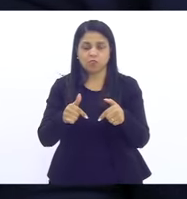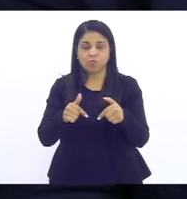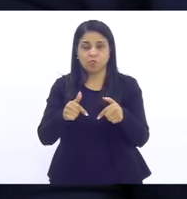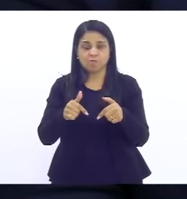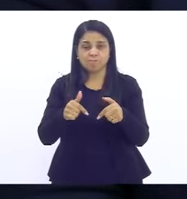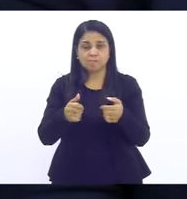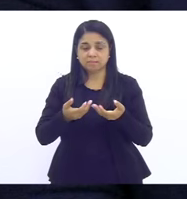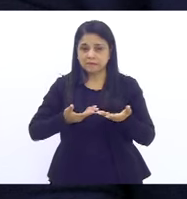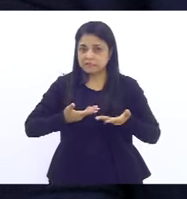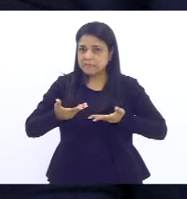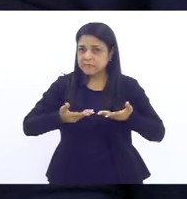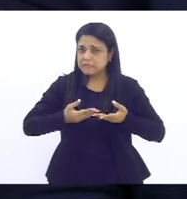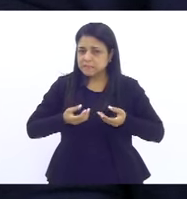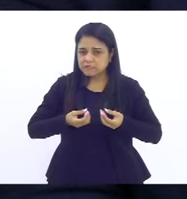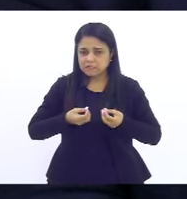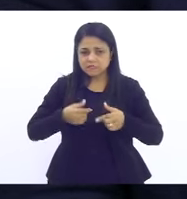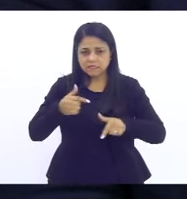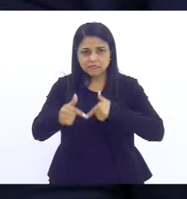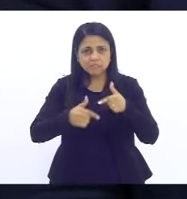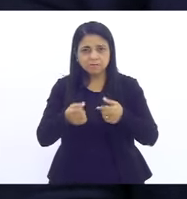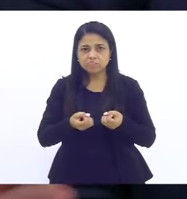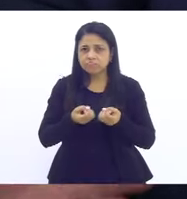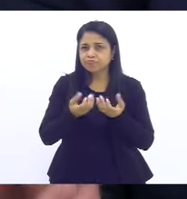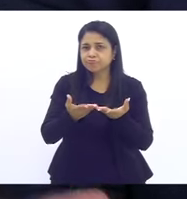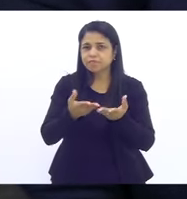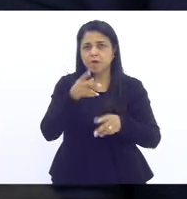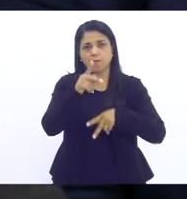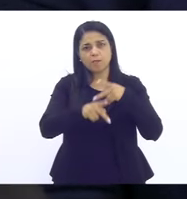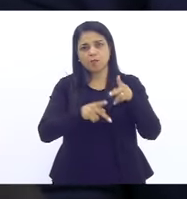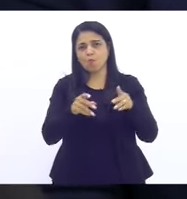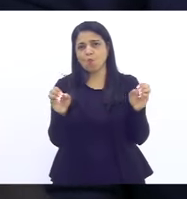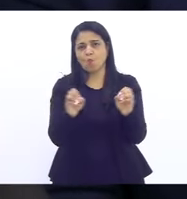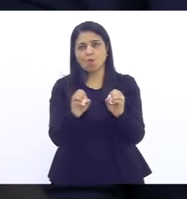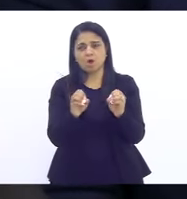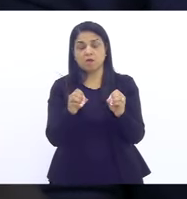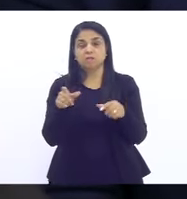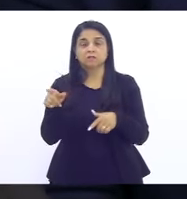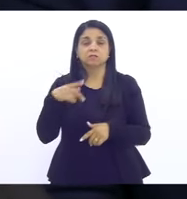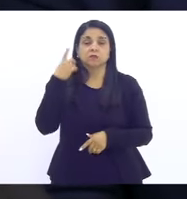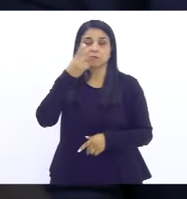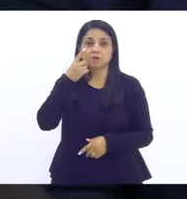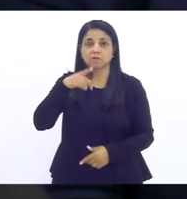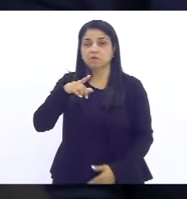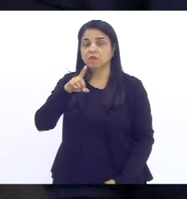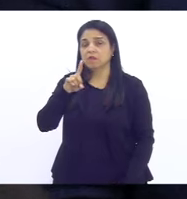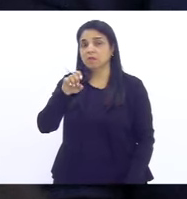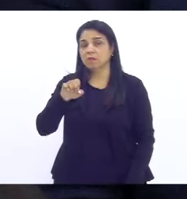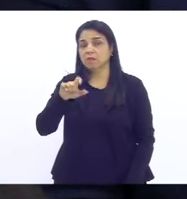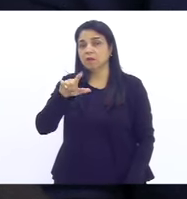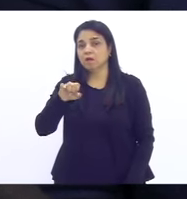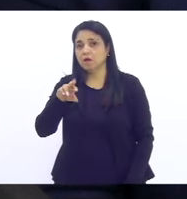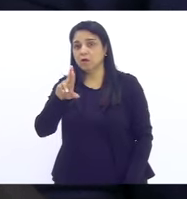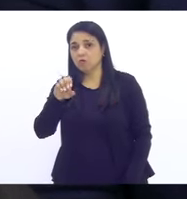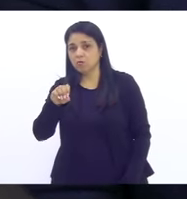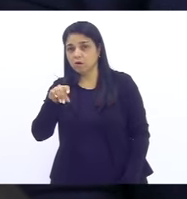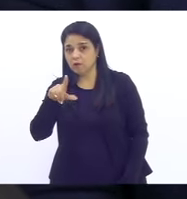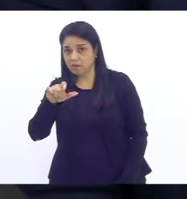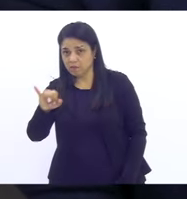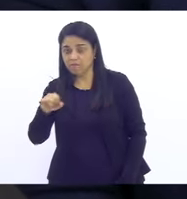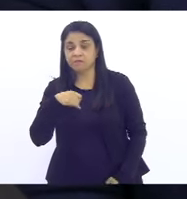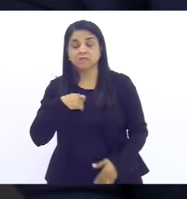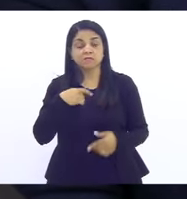de excelência para a população. Que foi mostrado aqui pelo deputado Delaroro em relação as pessoas que